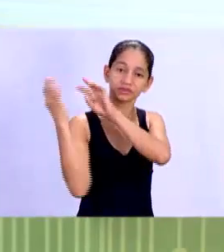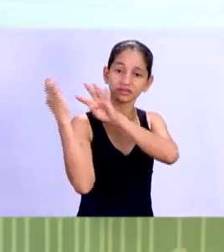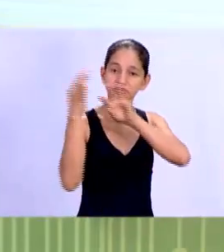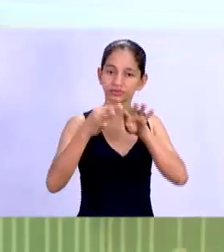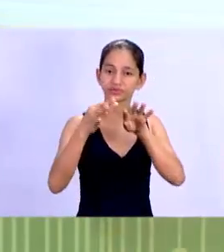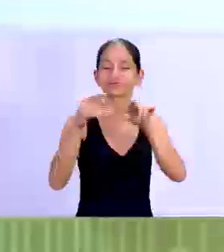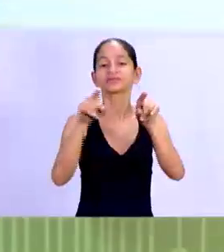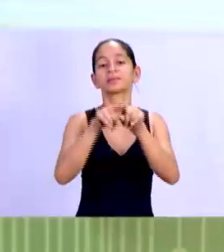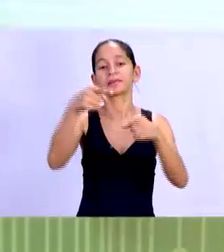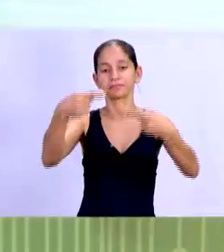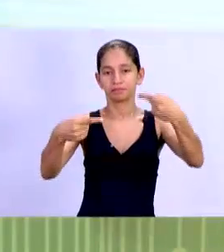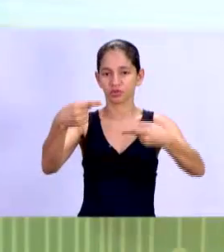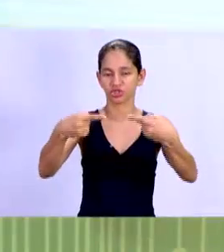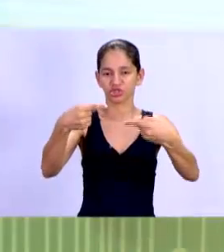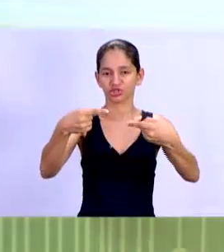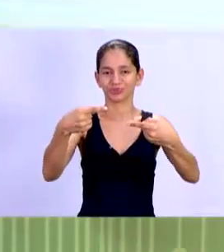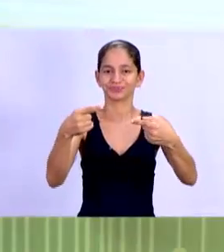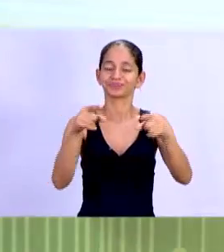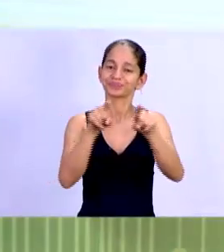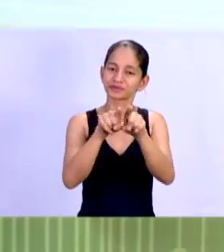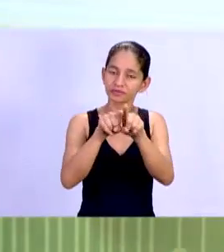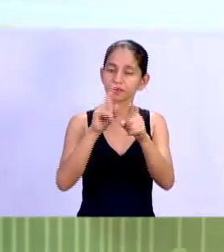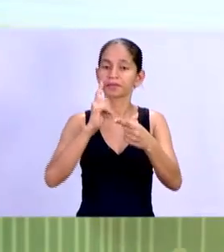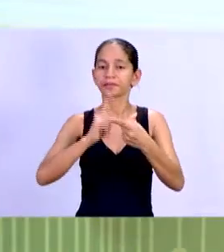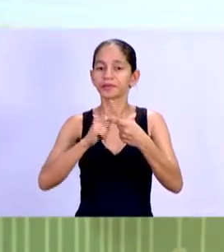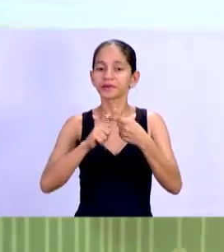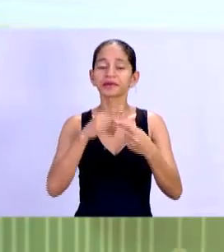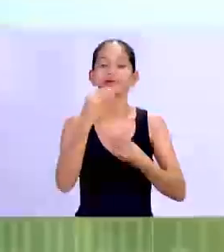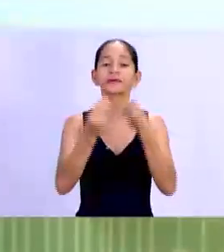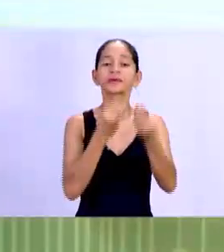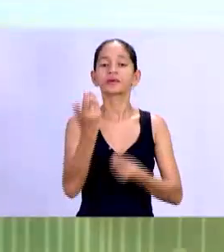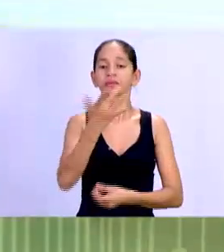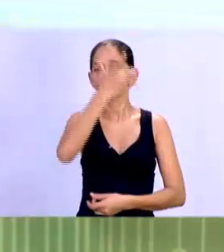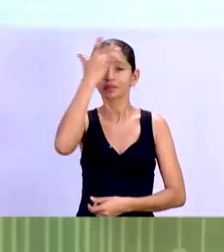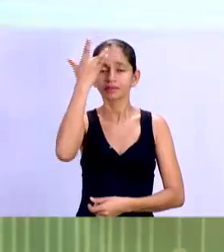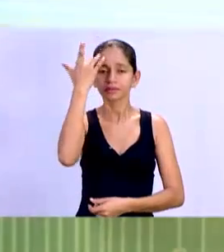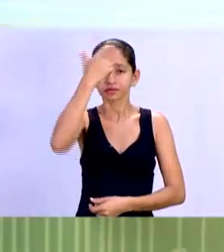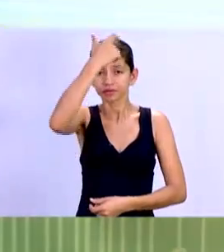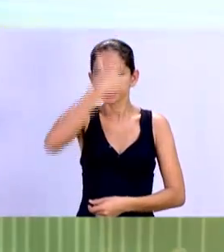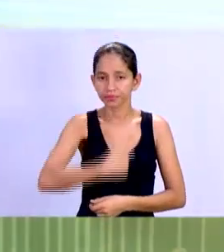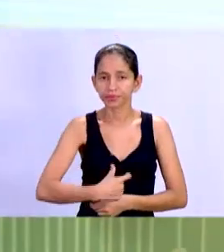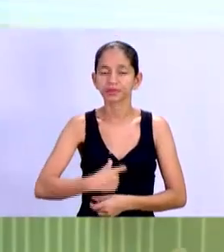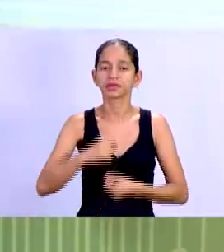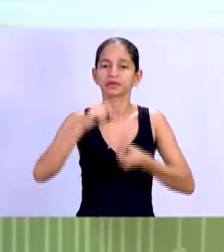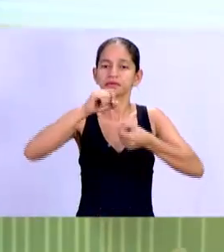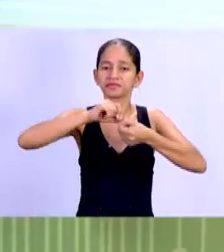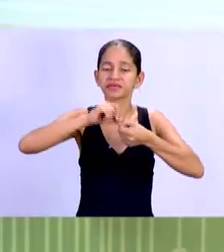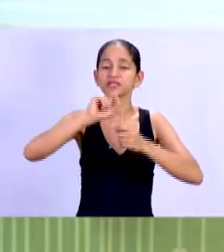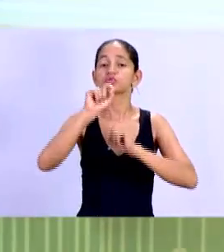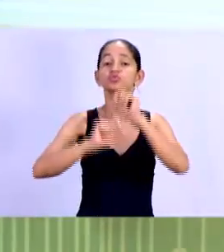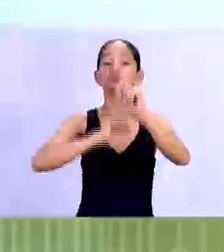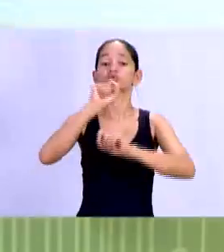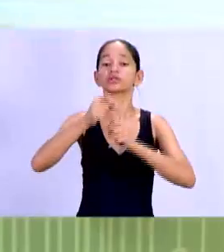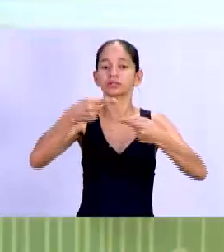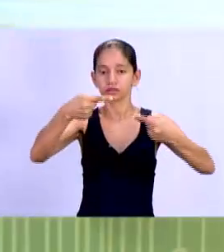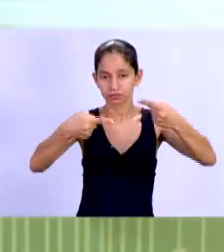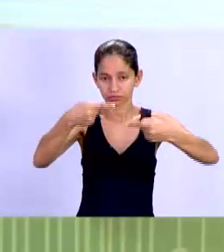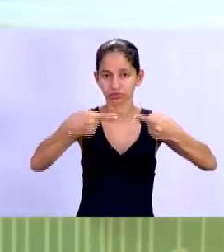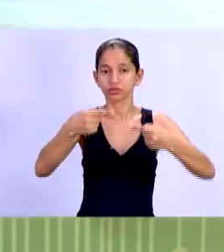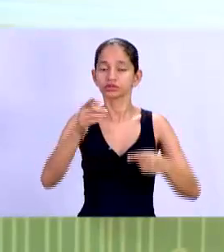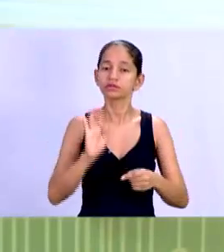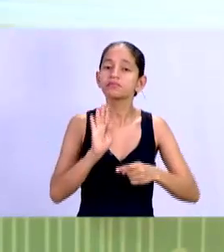questões políticas, ou seja, como que nós estamos atuando nas decisões do que está acontecendo